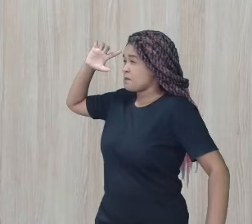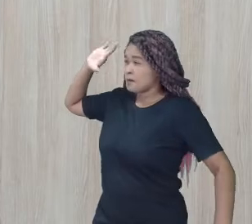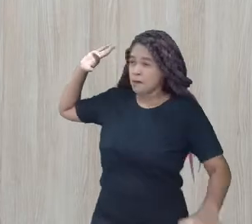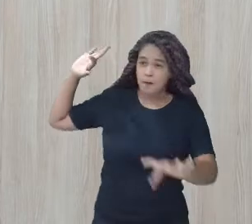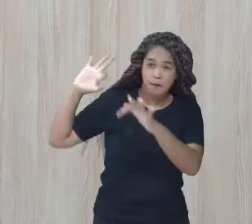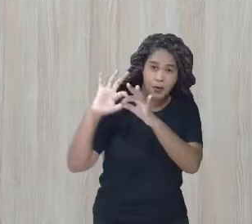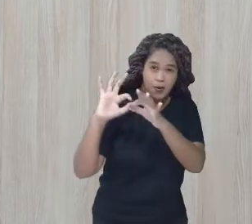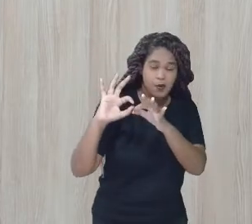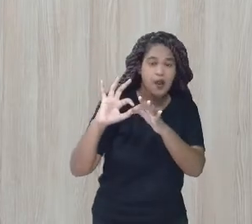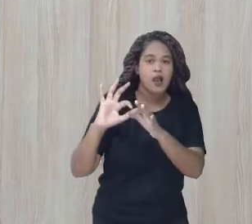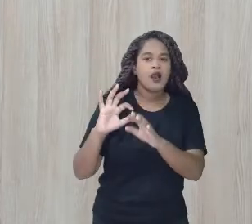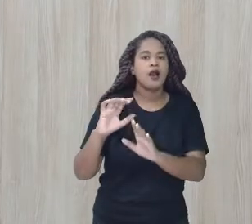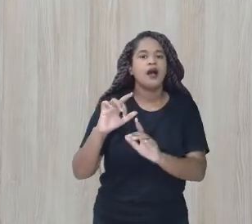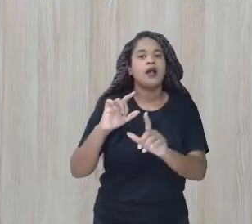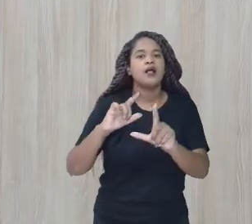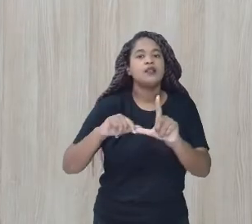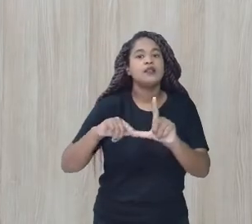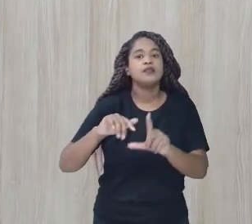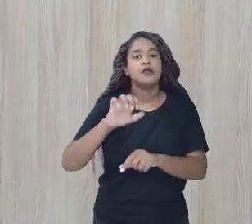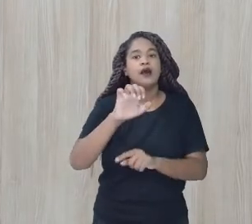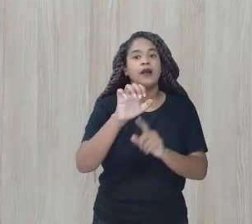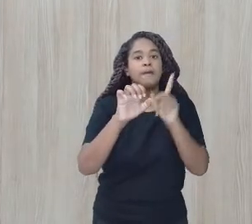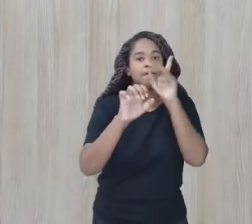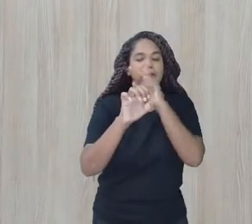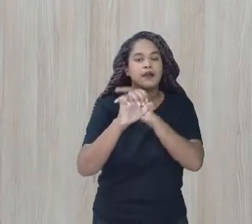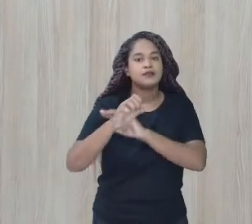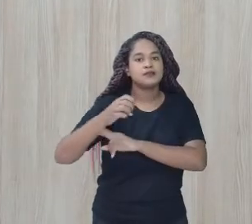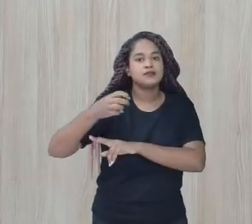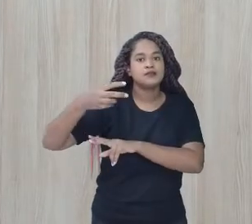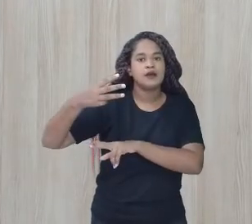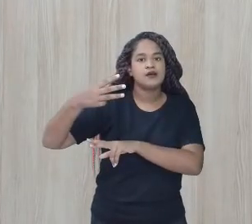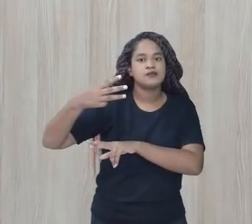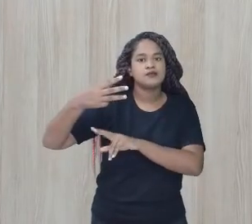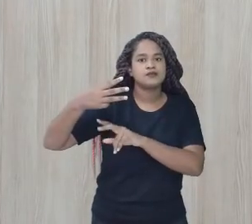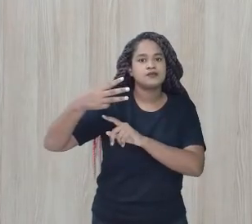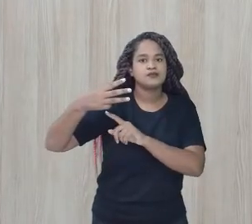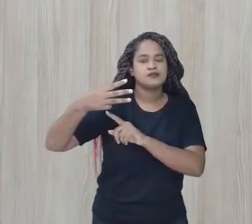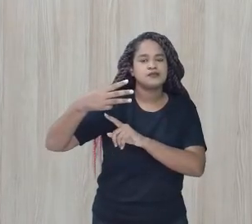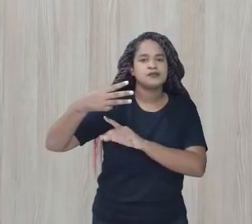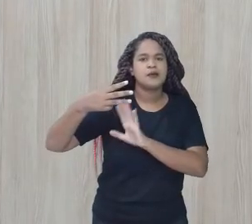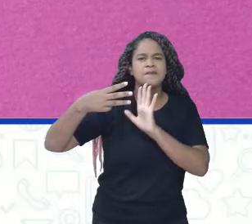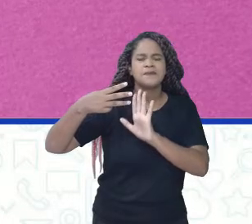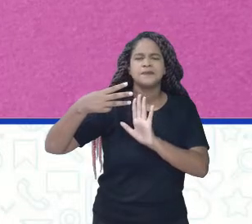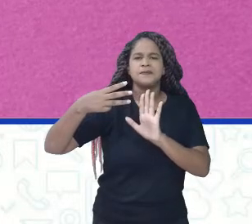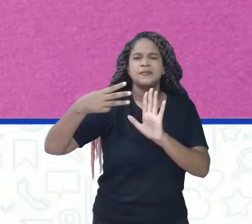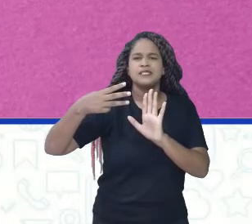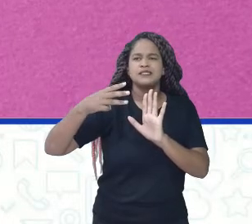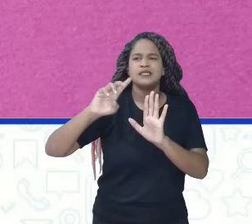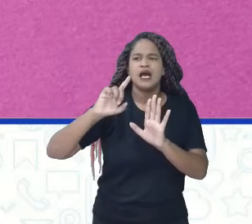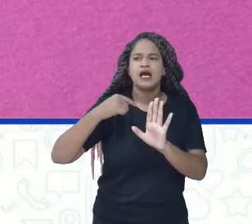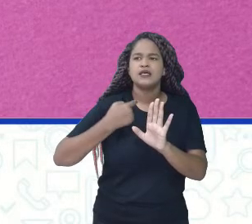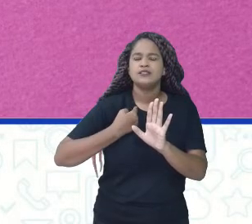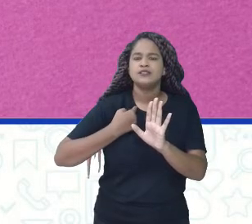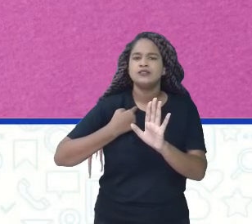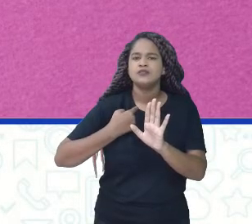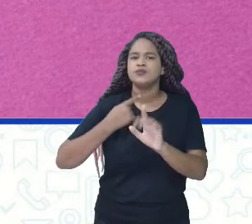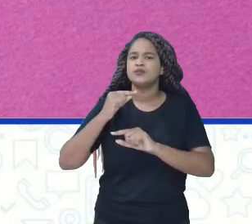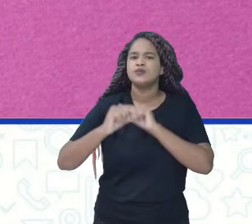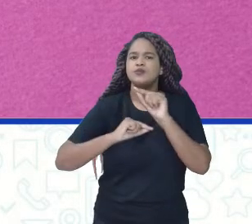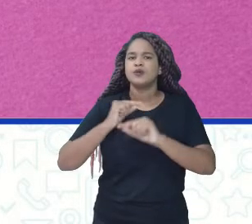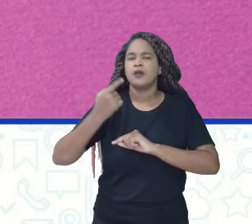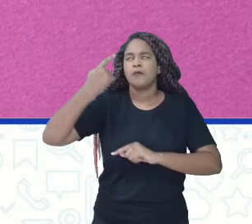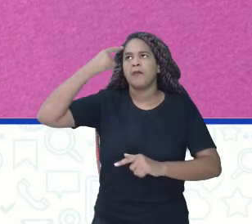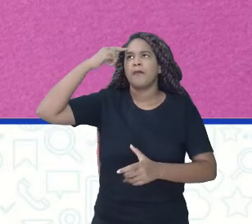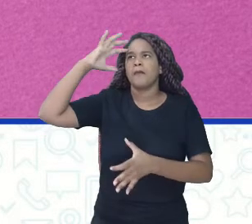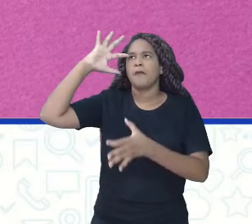A letra E tem um formato parecido com o número 3, por exemplo. Mas automaticamente a gente completa com essa ideia